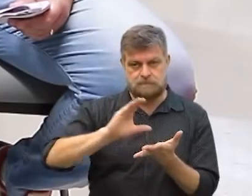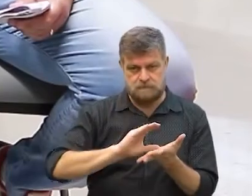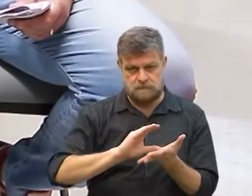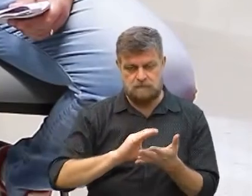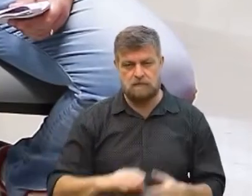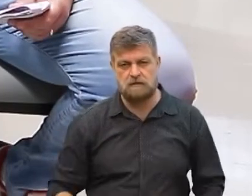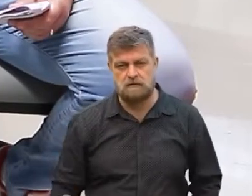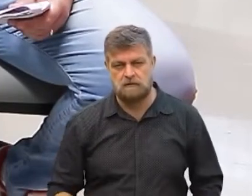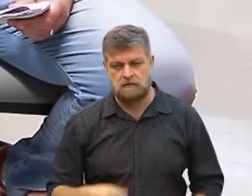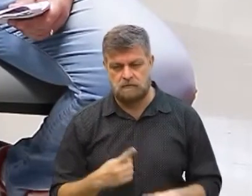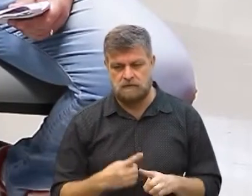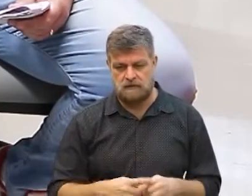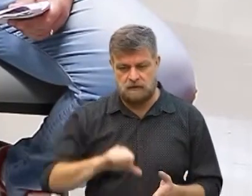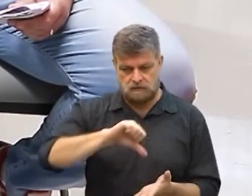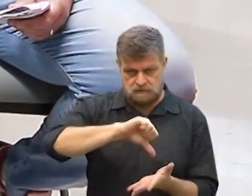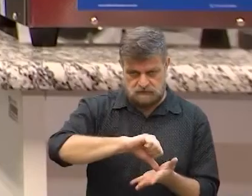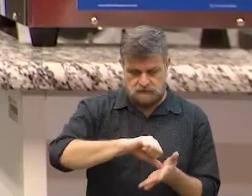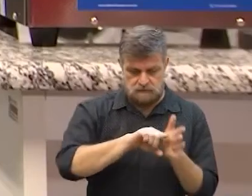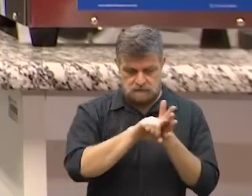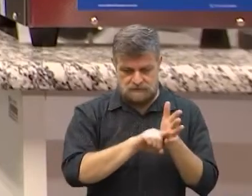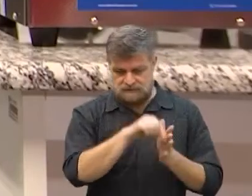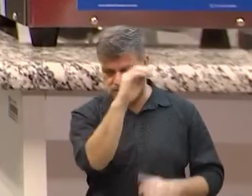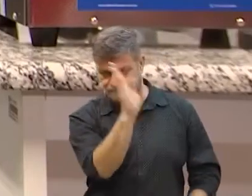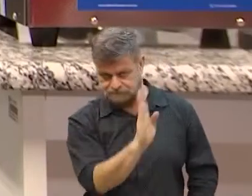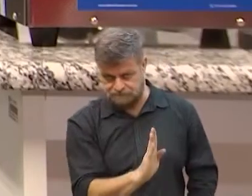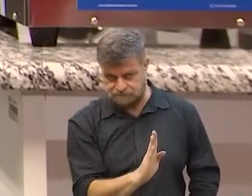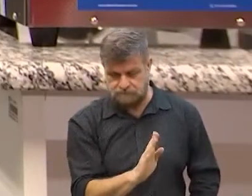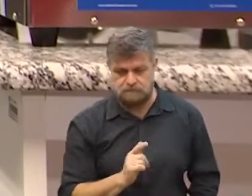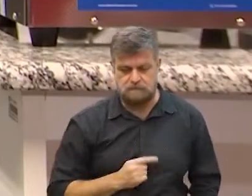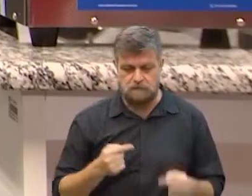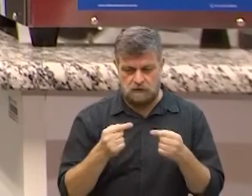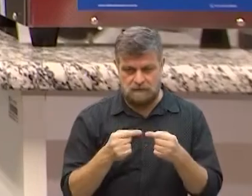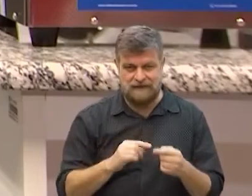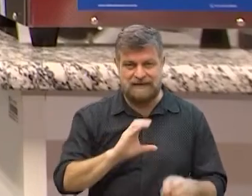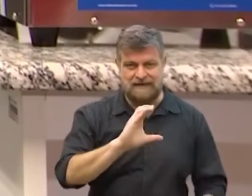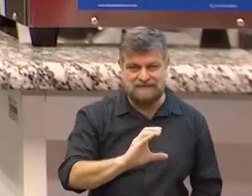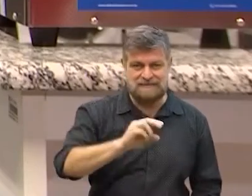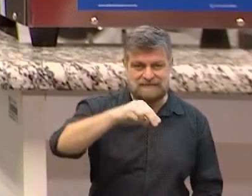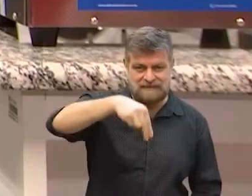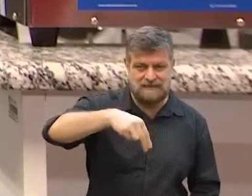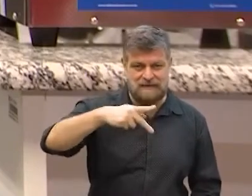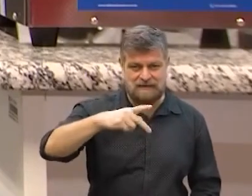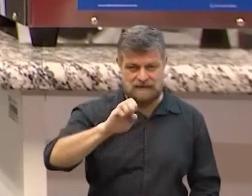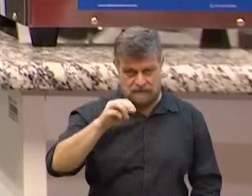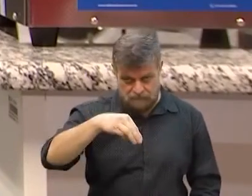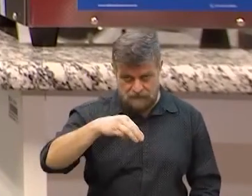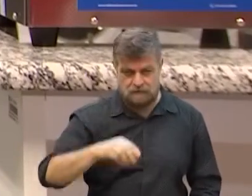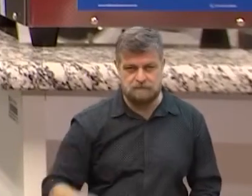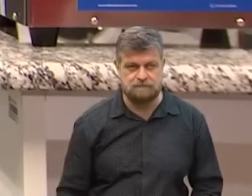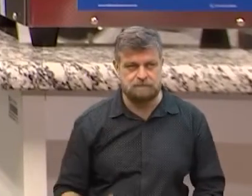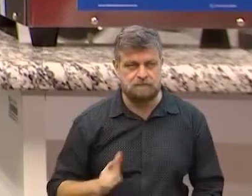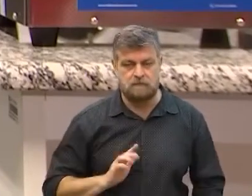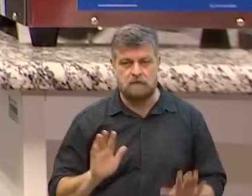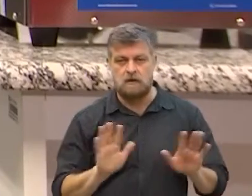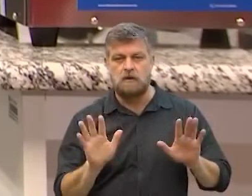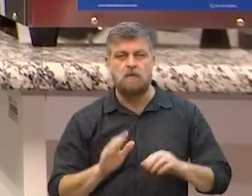Porque o CNEPEM, ele é ligado, ele é uma organização social, né? Ele não